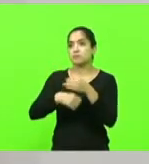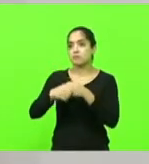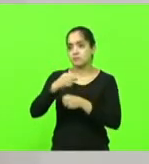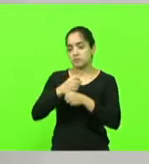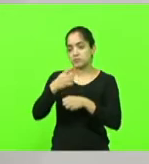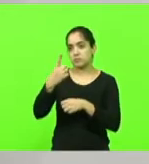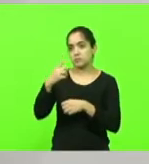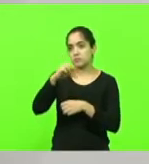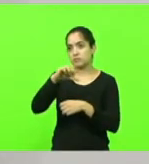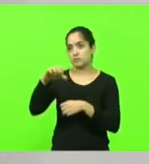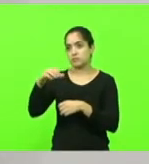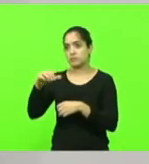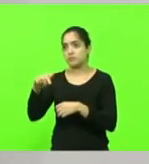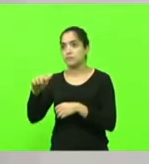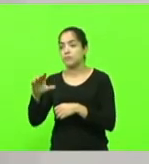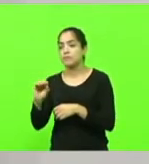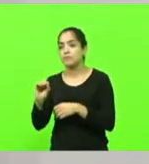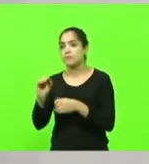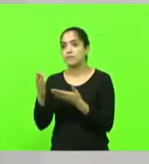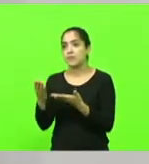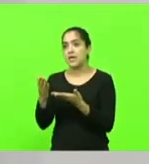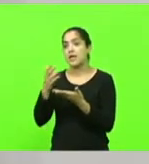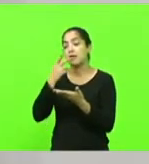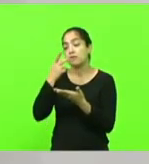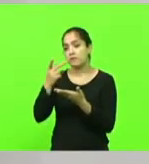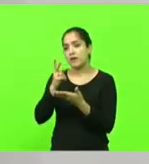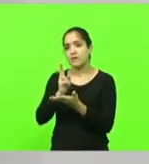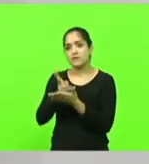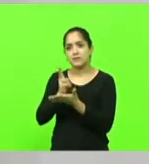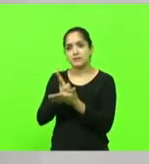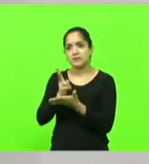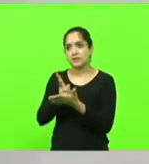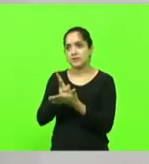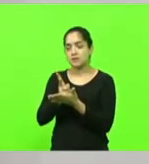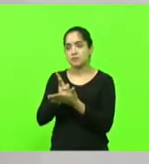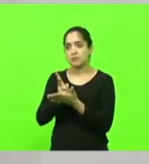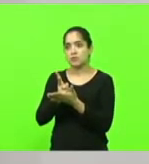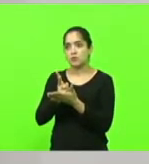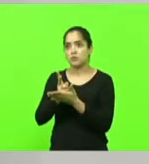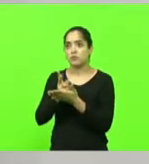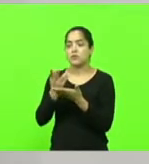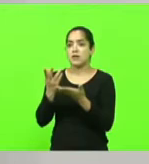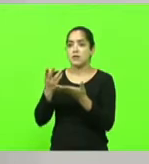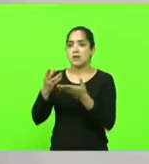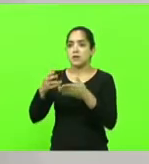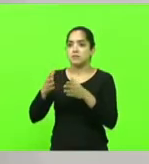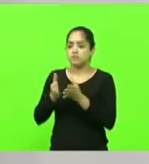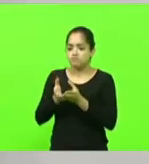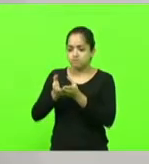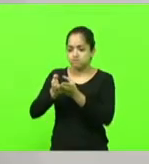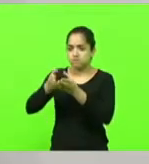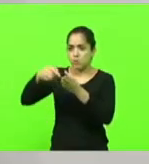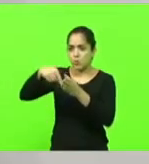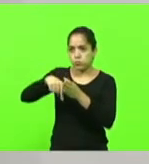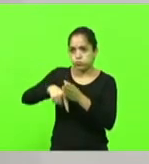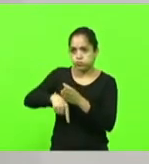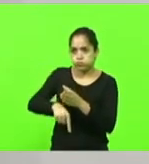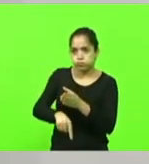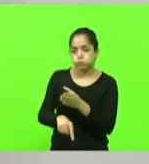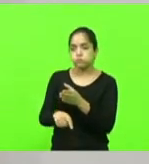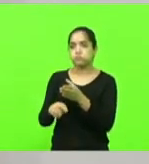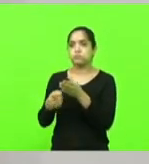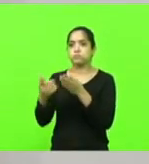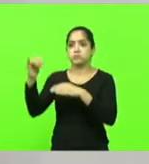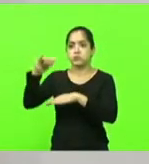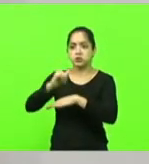70. E ele costumava dizer: não adianta ter submarino, aviões e navios de guerra se não tivermos